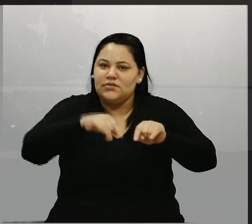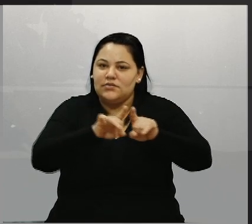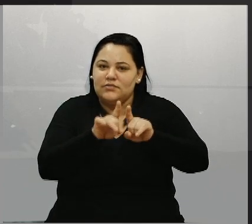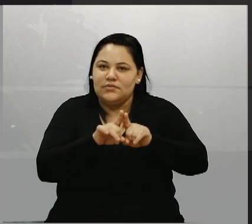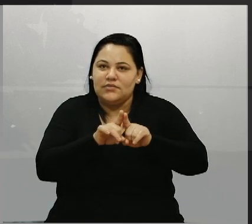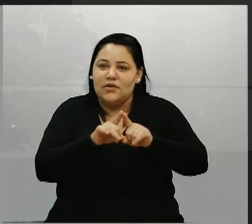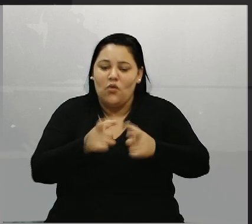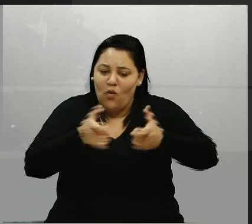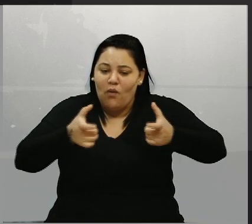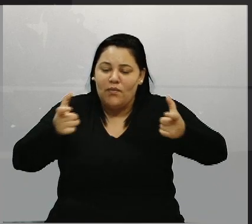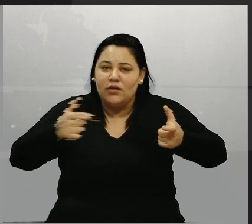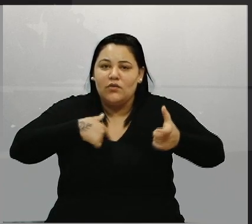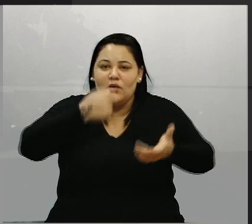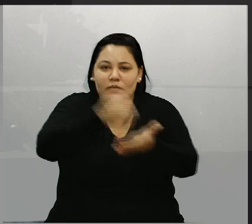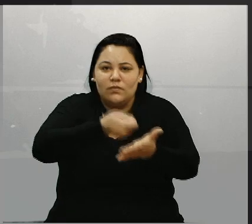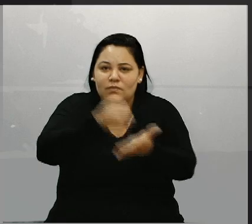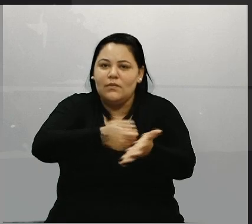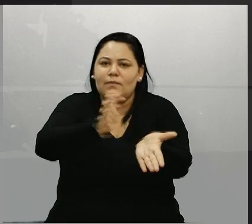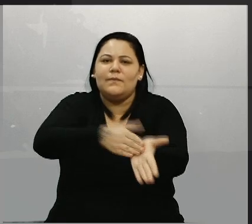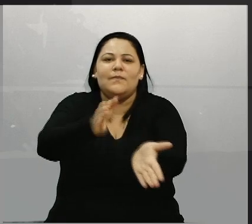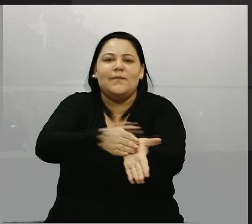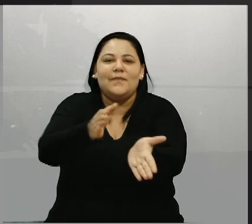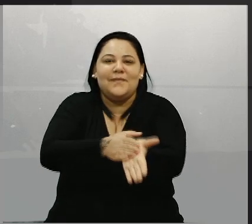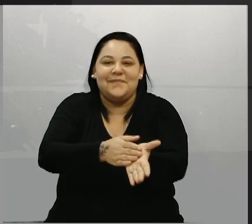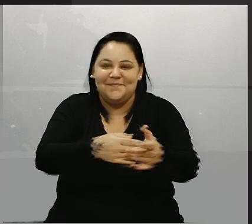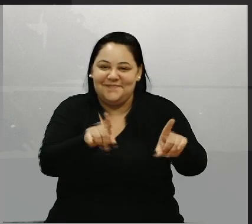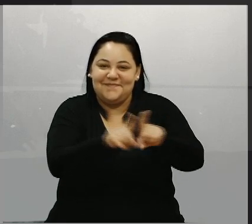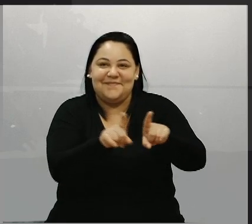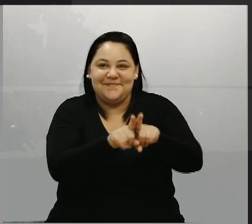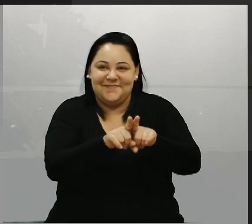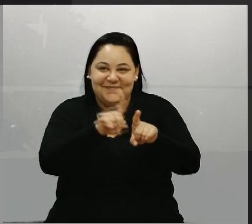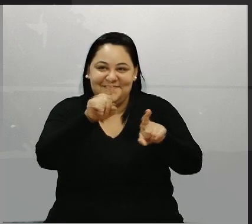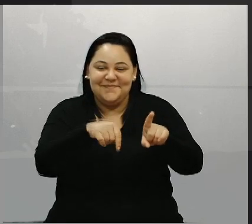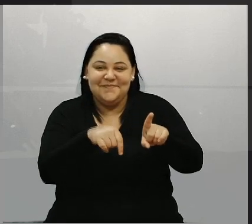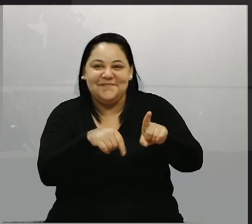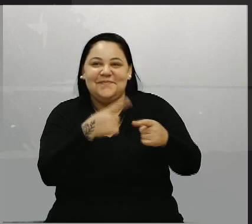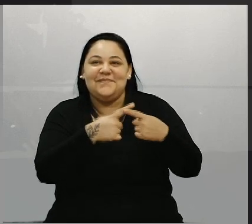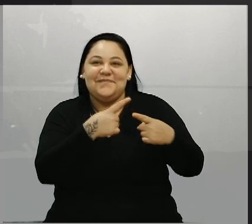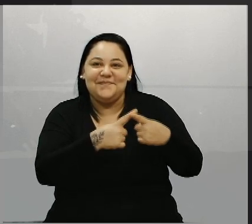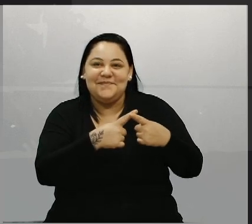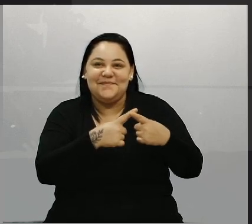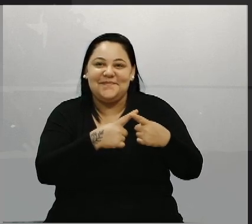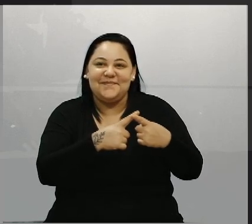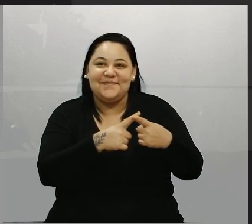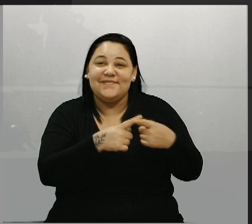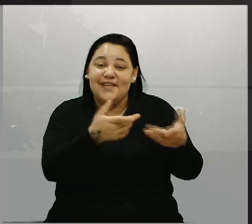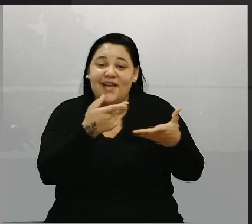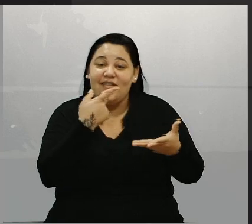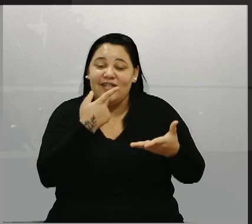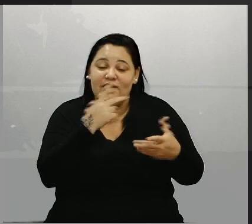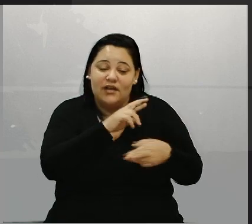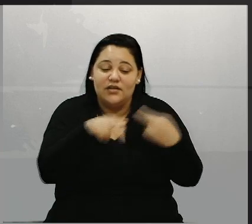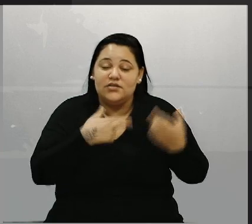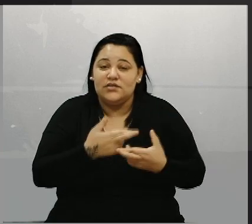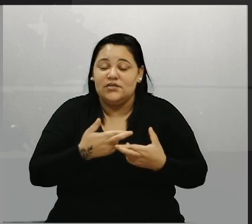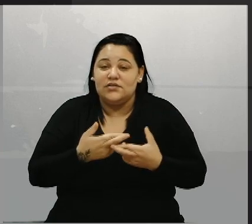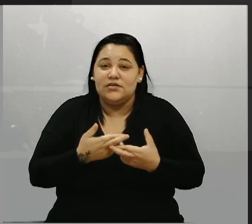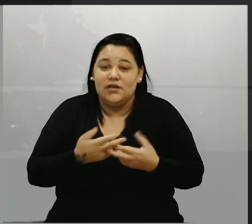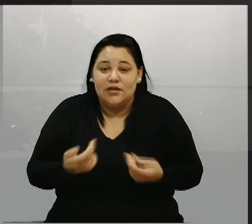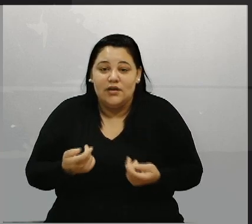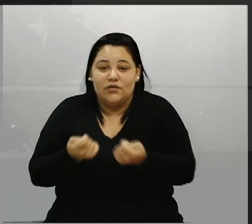ampliação, eu brigo tanto pela ampliação, porque a ampliação nos traz uma questão de maior